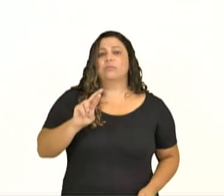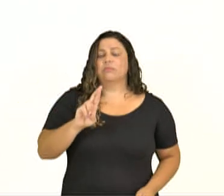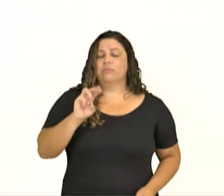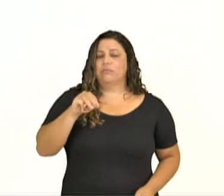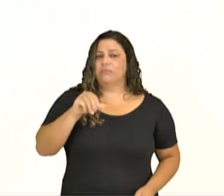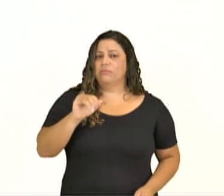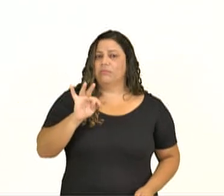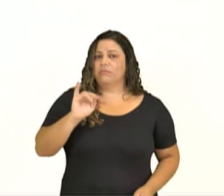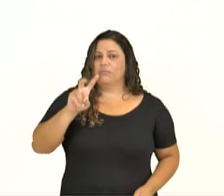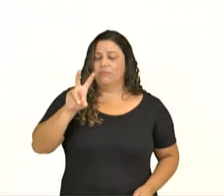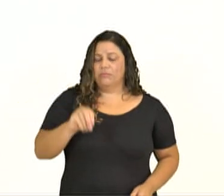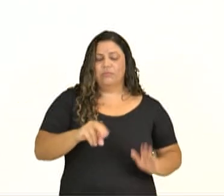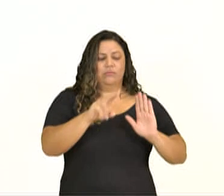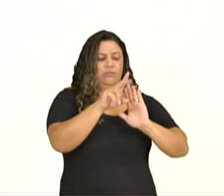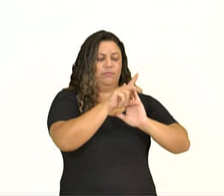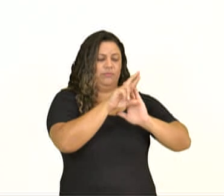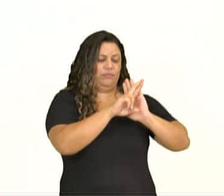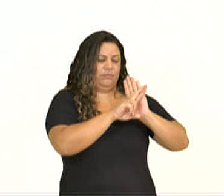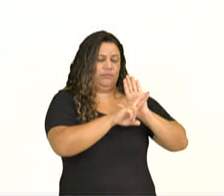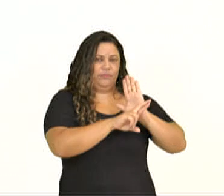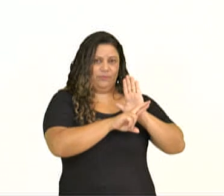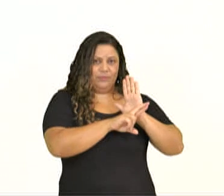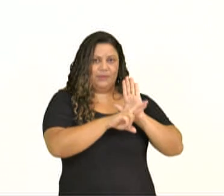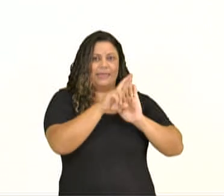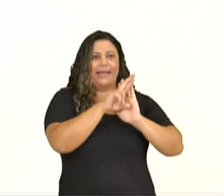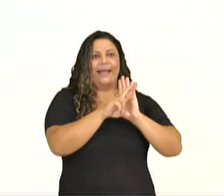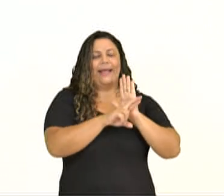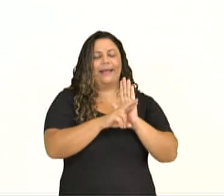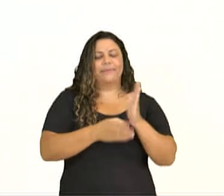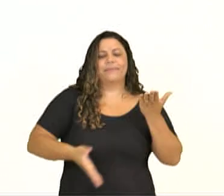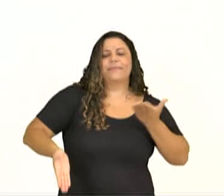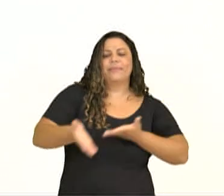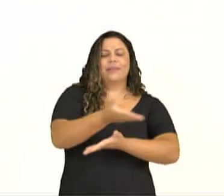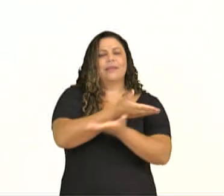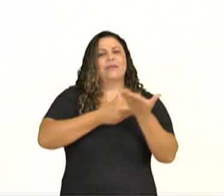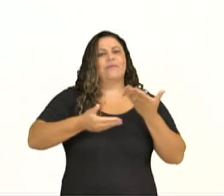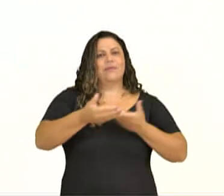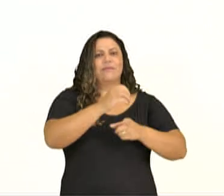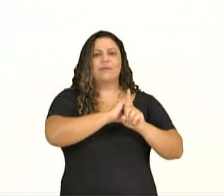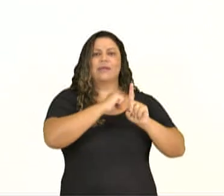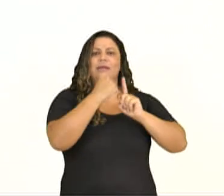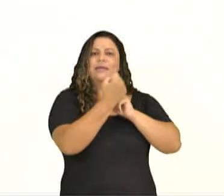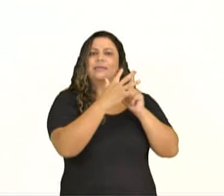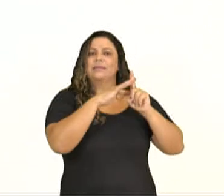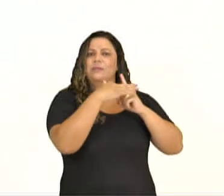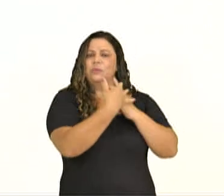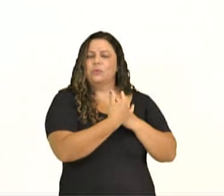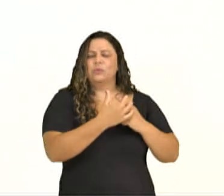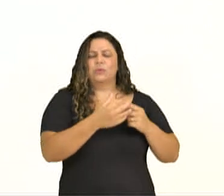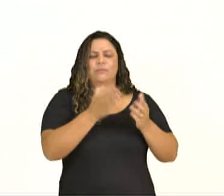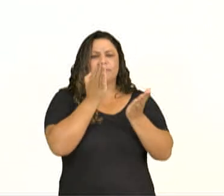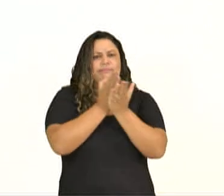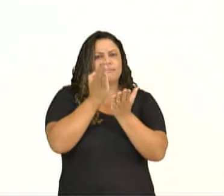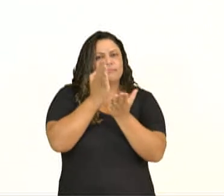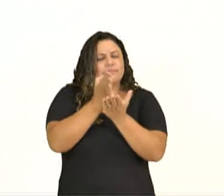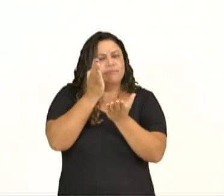regras ou normas. Viver em sociedade significa seguir regras, não é